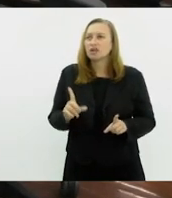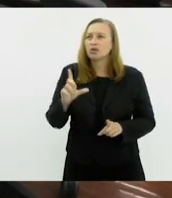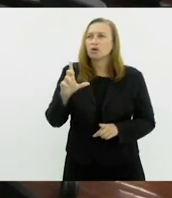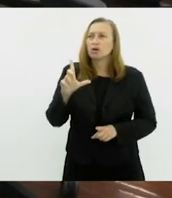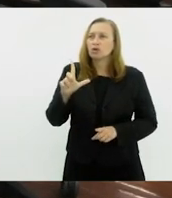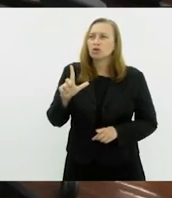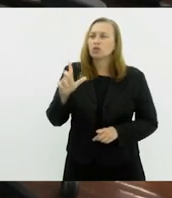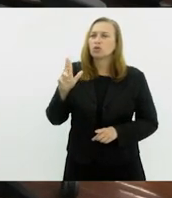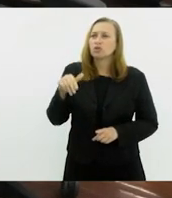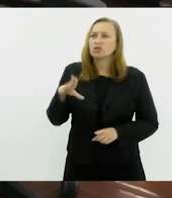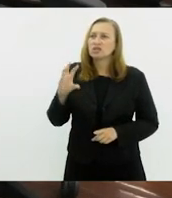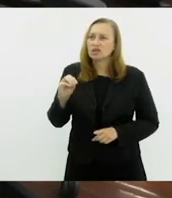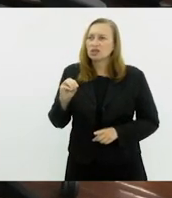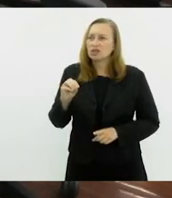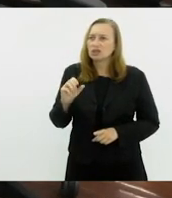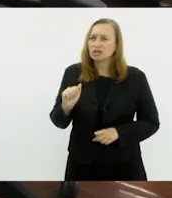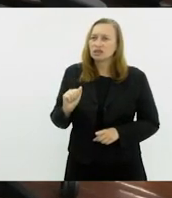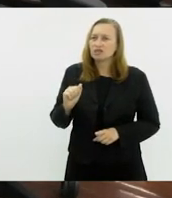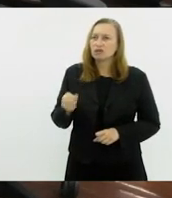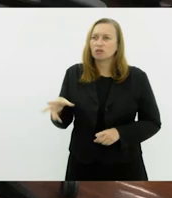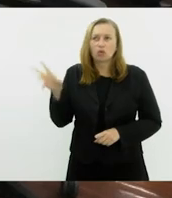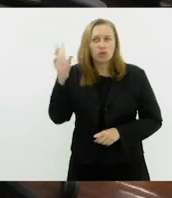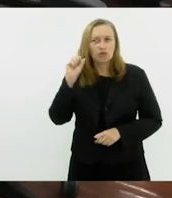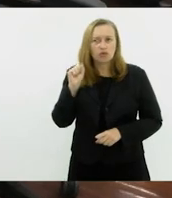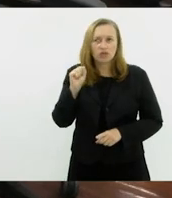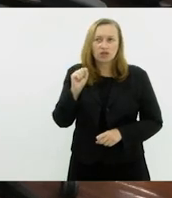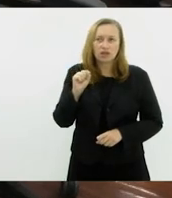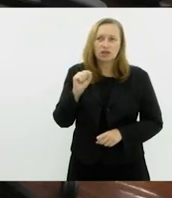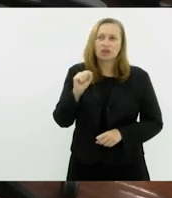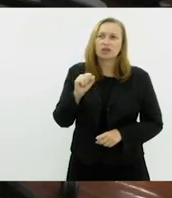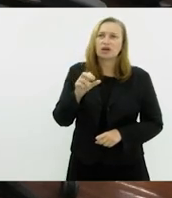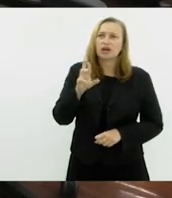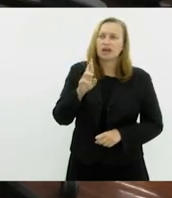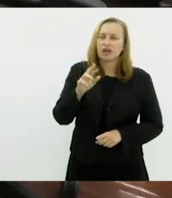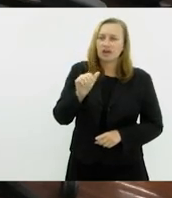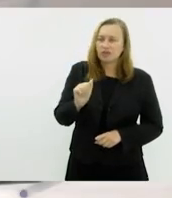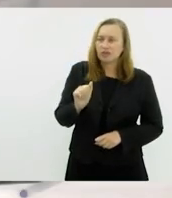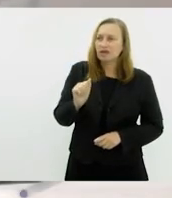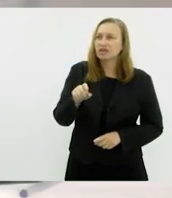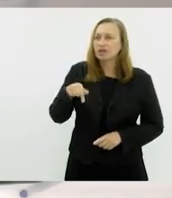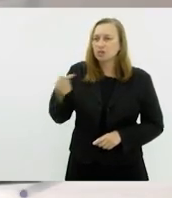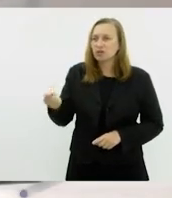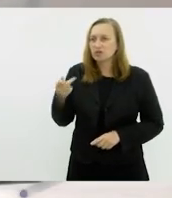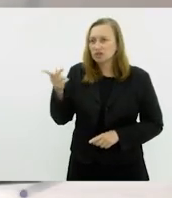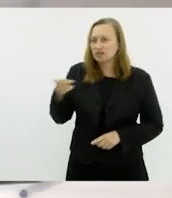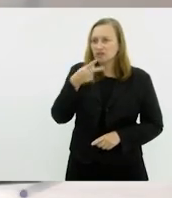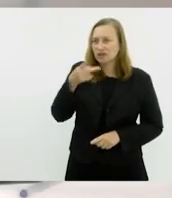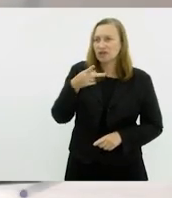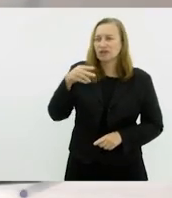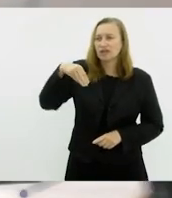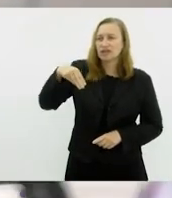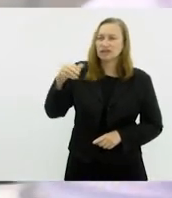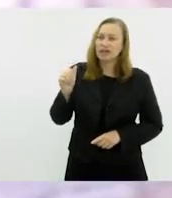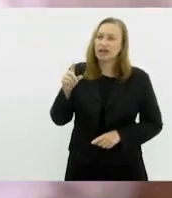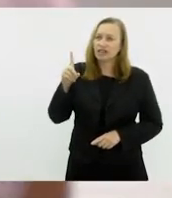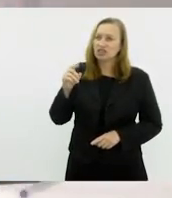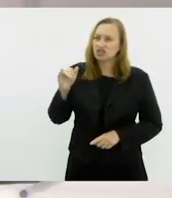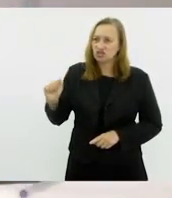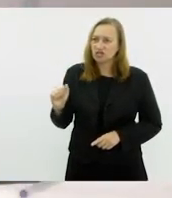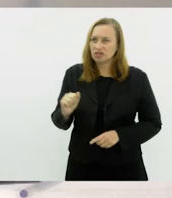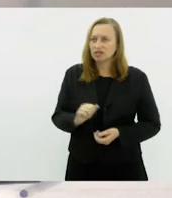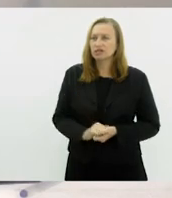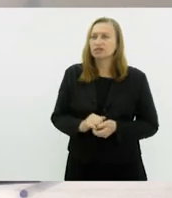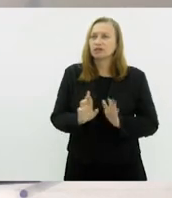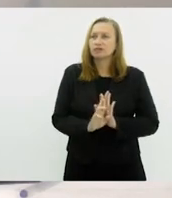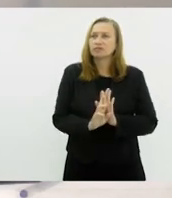você pode ficar aqui pra gente começar ouvindo a renfa e depois você falar muito bem então vamos começar pela Nádia Carvalho tá aqui